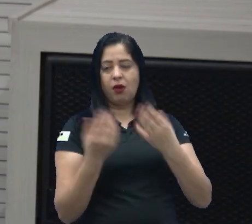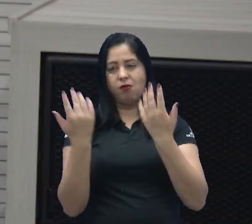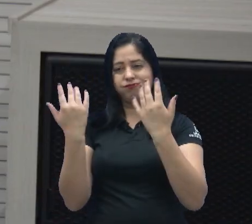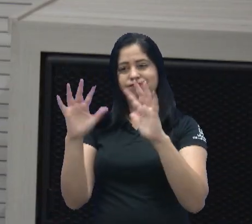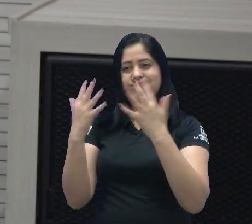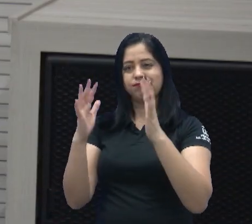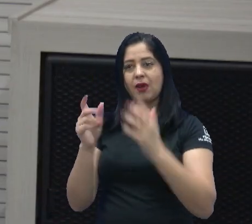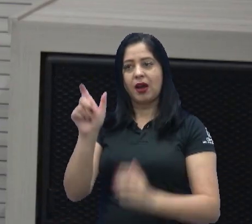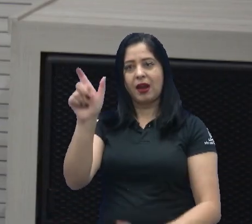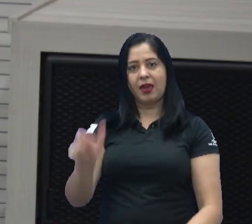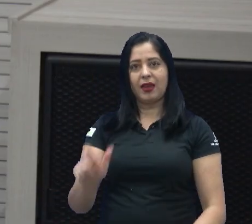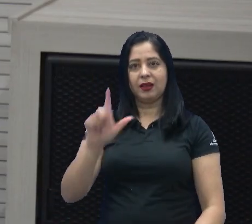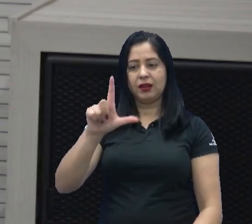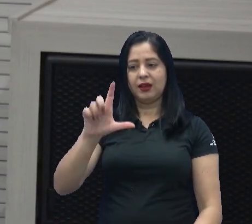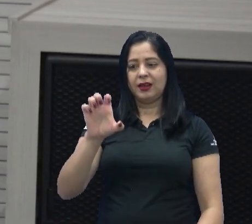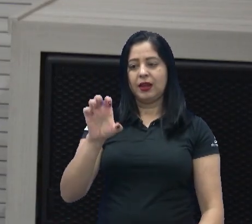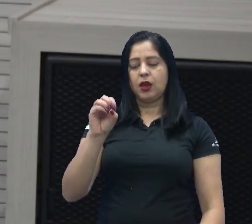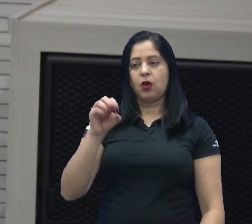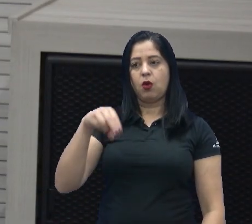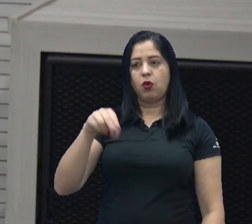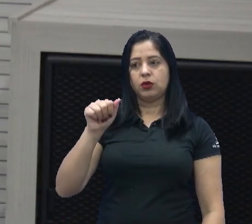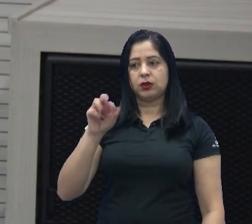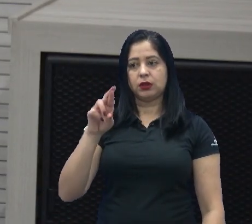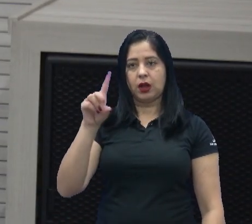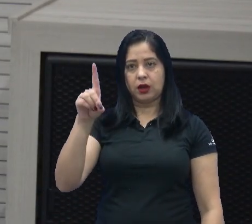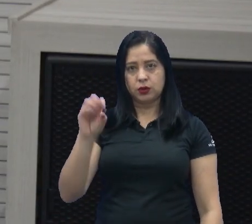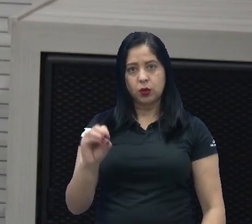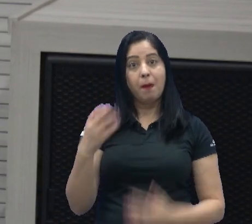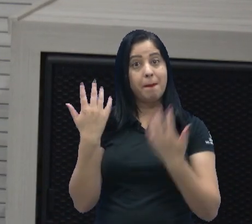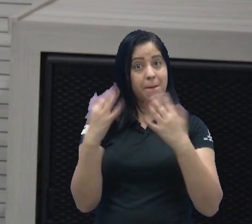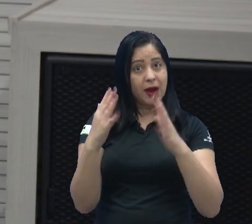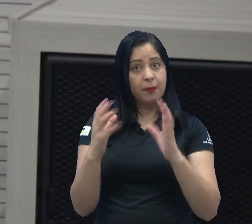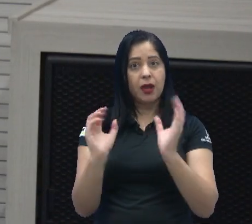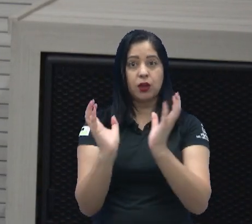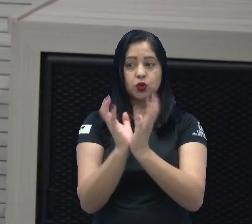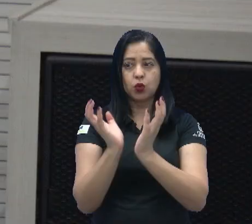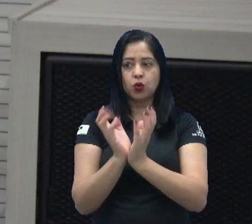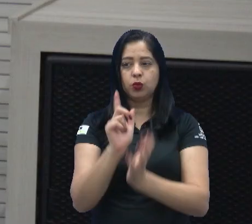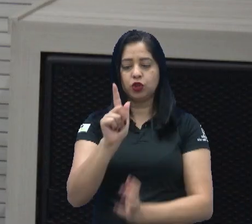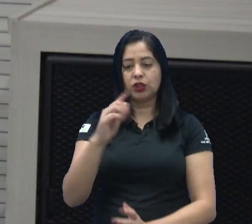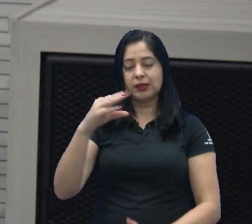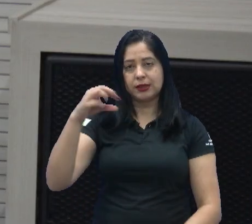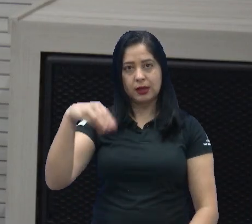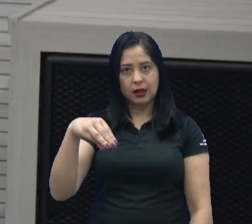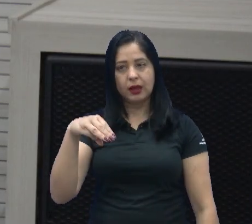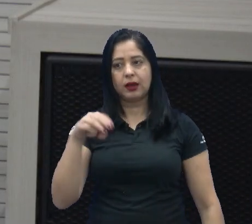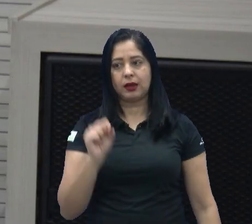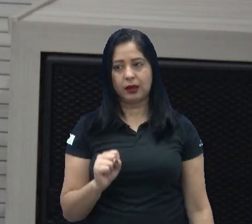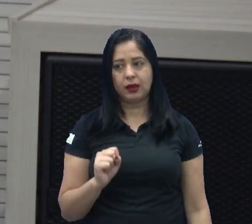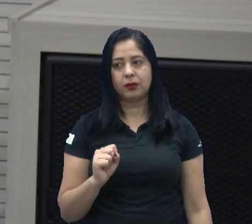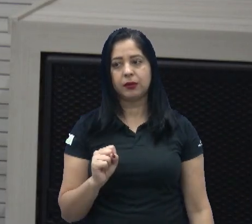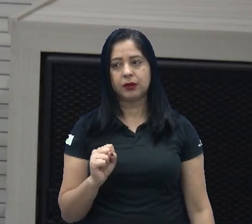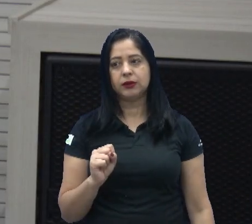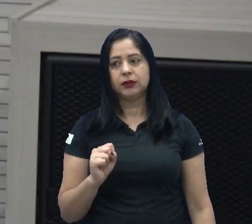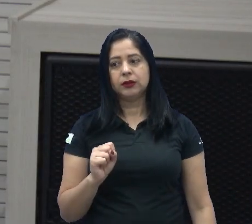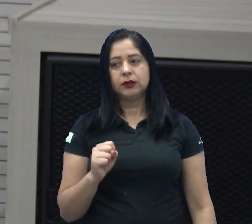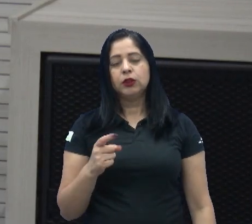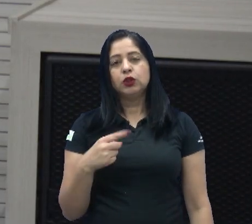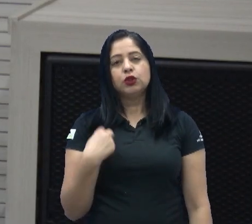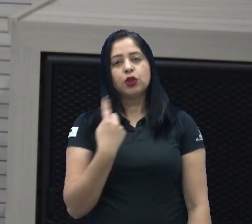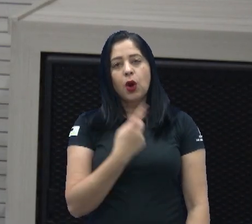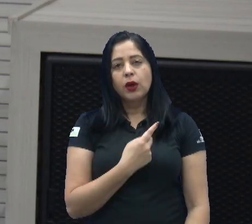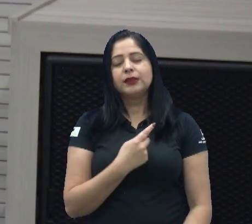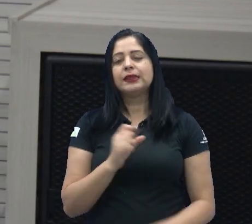ao Leonardo. Parabéns a toda a GCM, mais uma vez. Uma instituição que a gente tem um carinho muito grande, uma